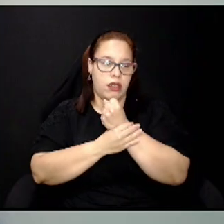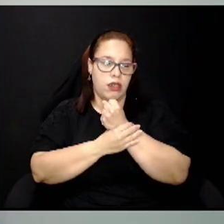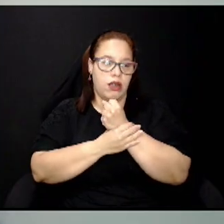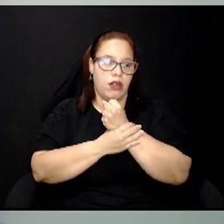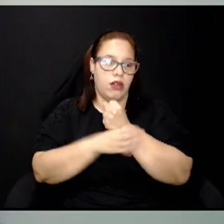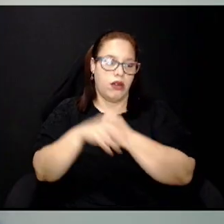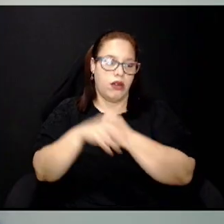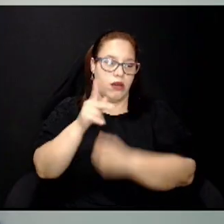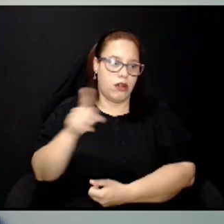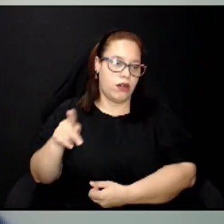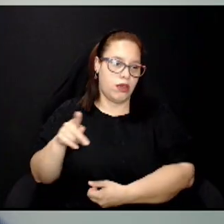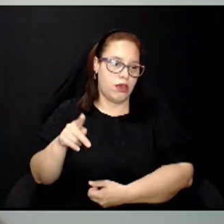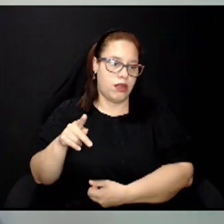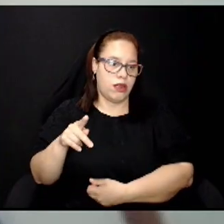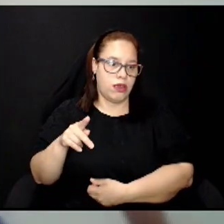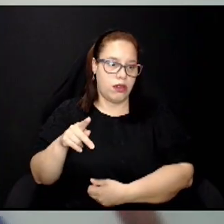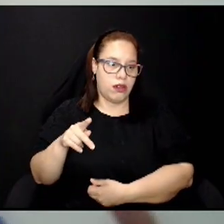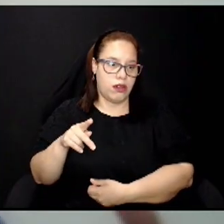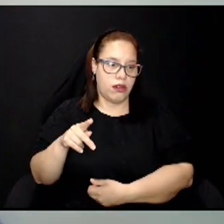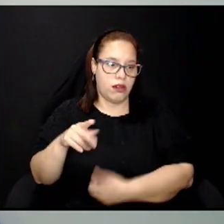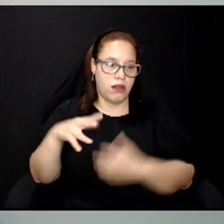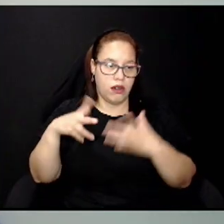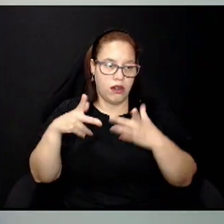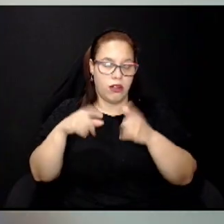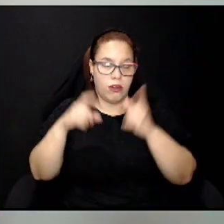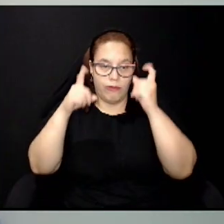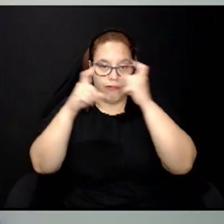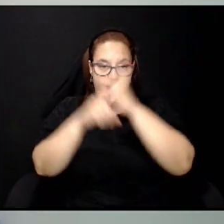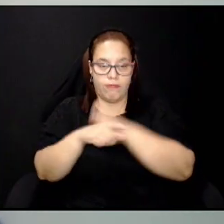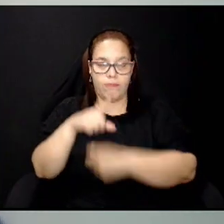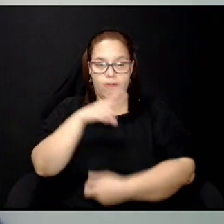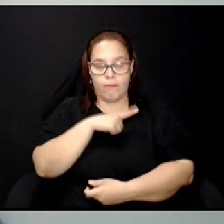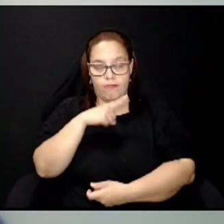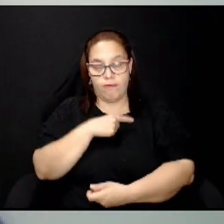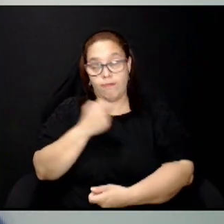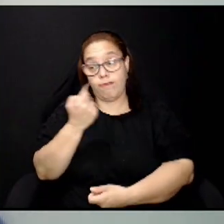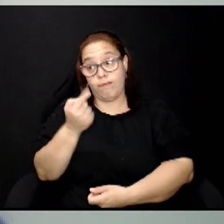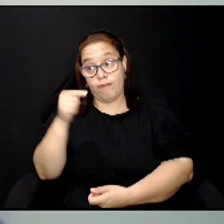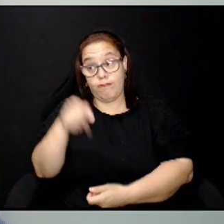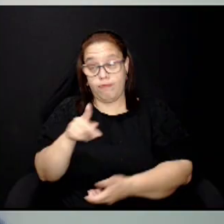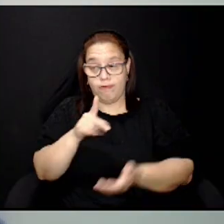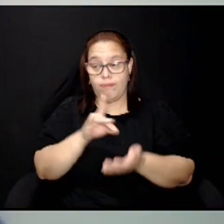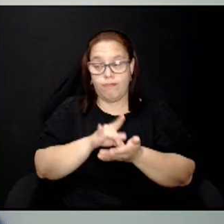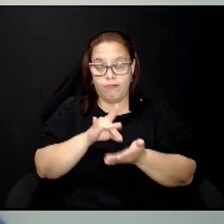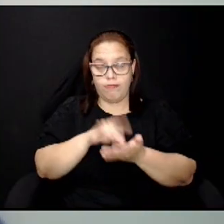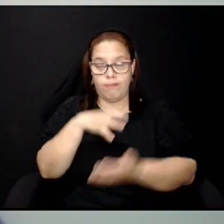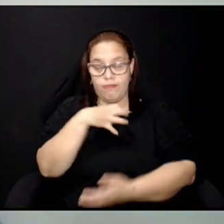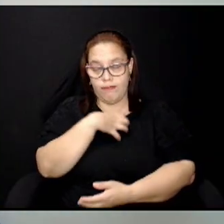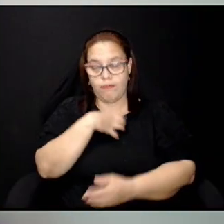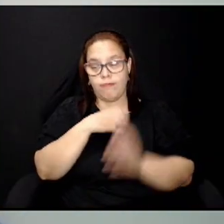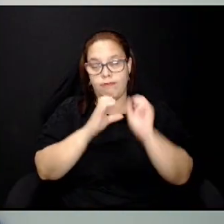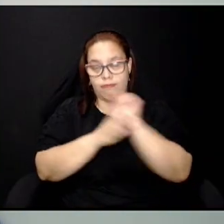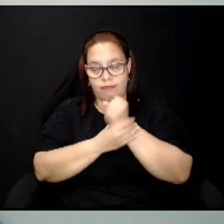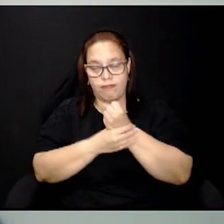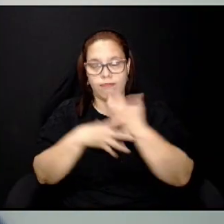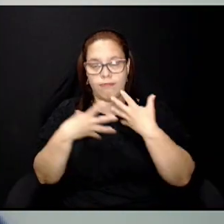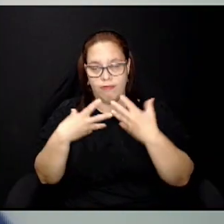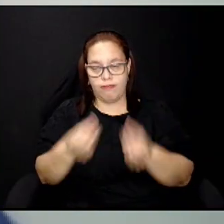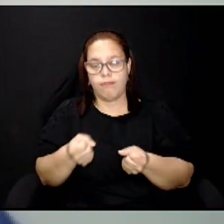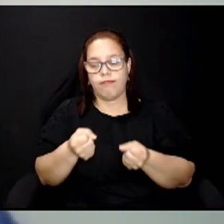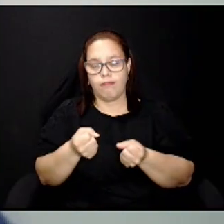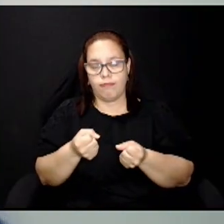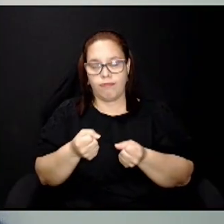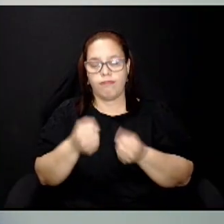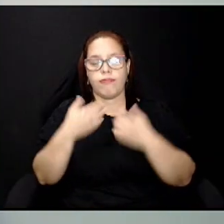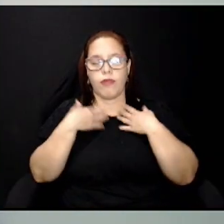professor, diante de tantas demandas que ele tem, pelo menos dessa ele possa se sentir aí acolhido e tranquilizado,